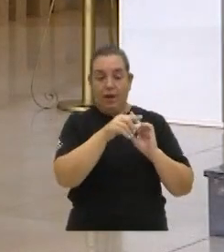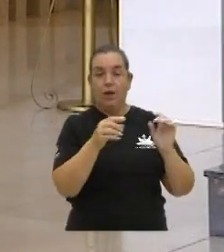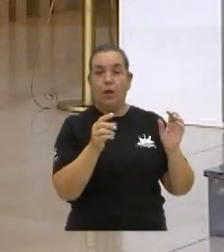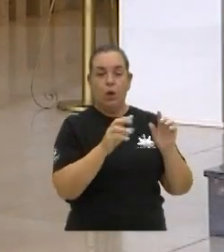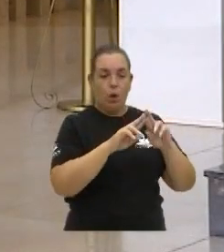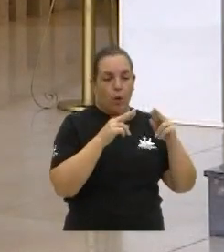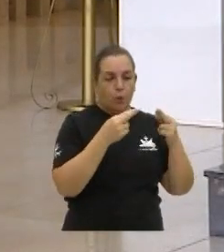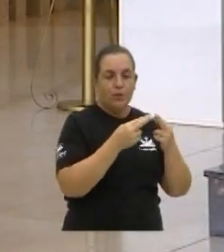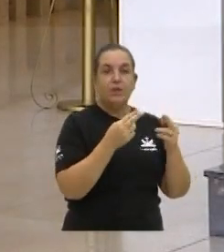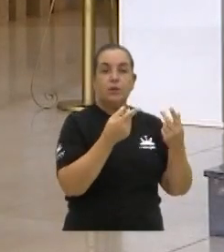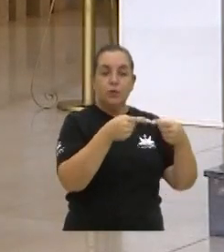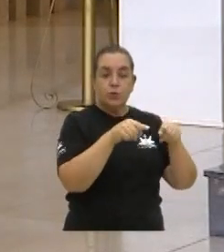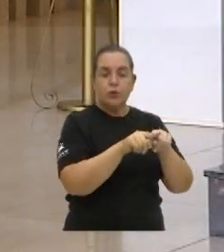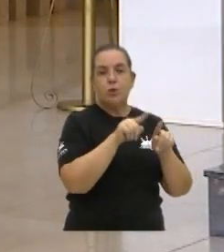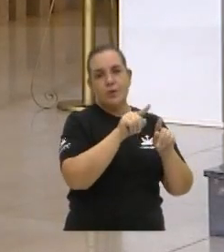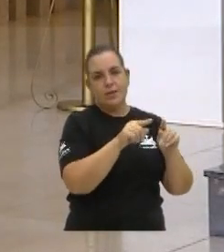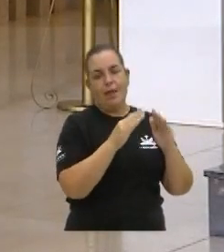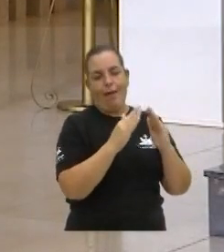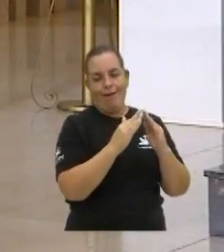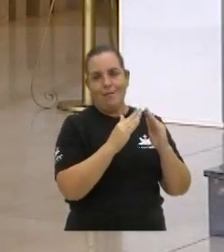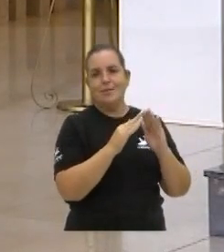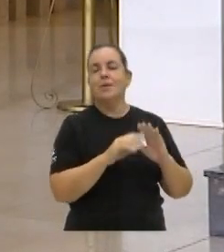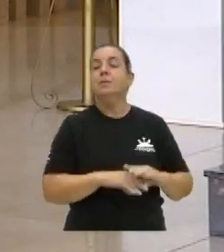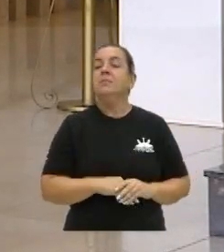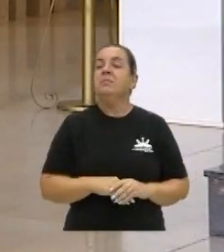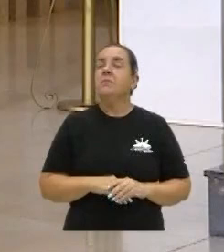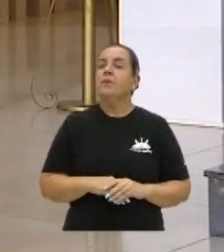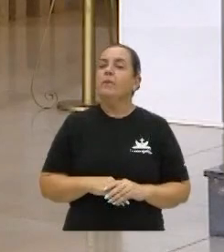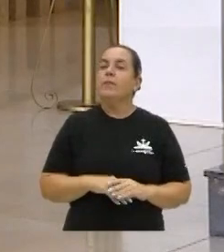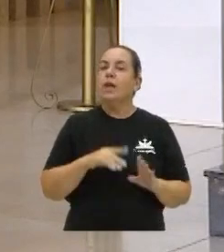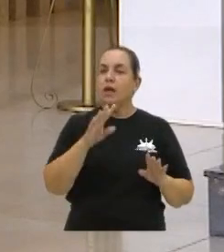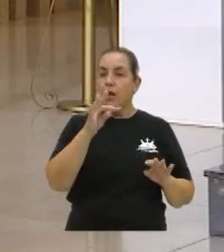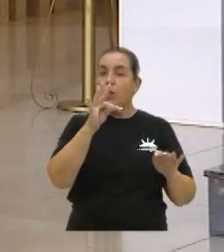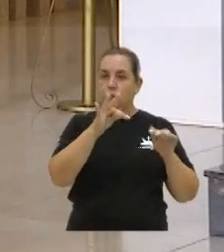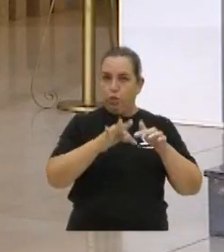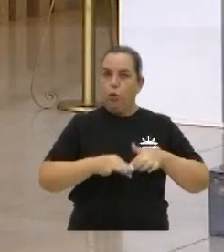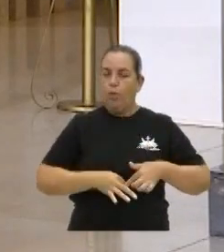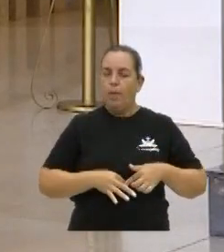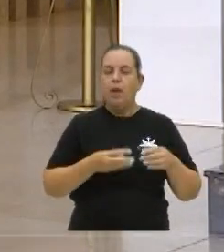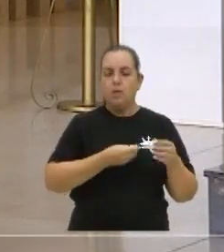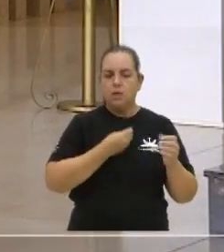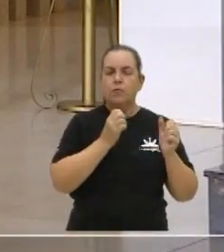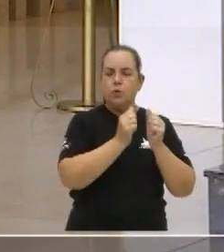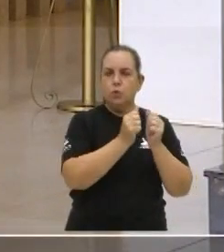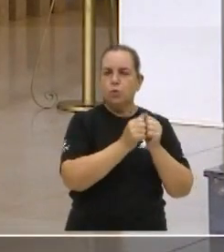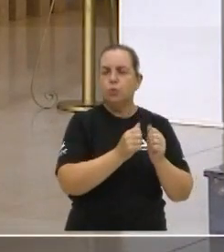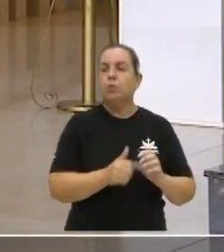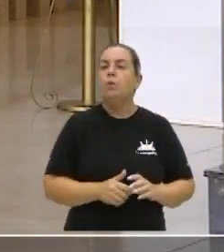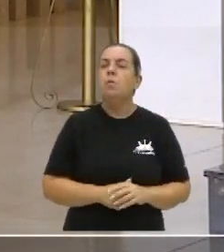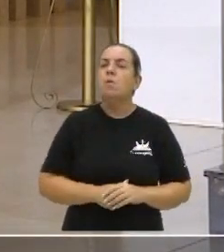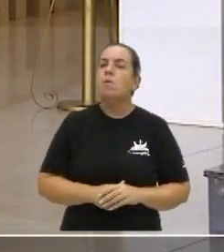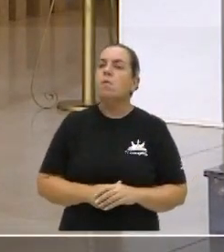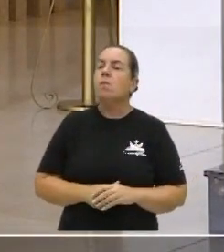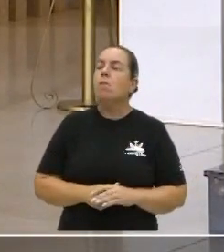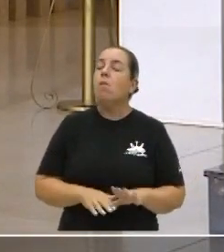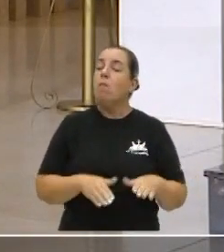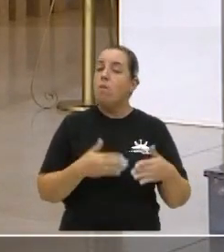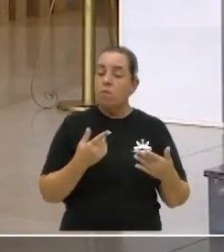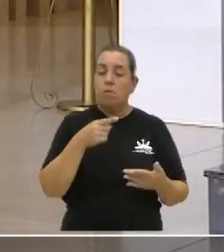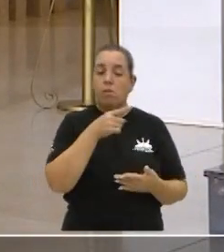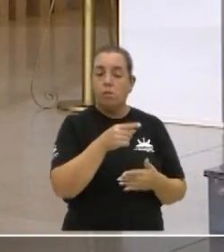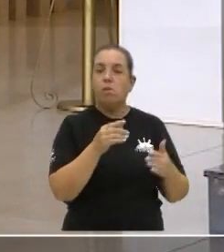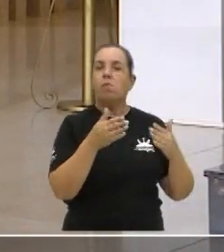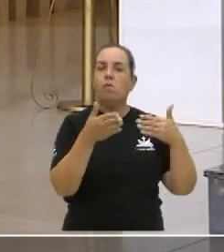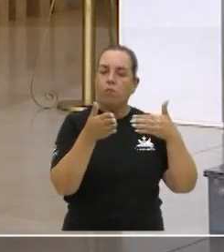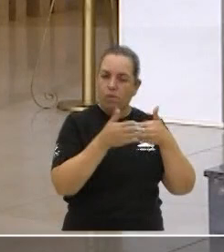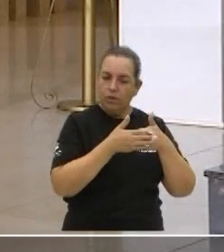discípulos novamente reunidos em casa, e Tomé estava com eles. Estando